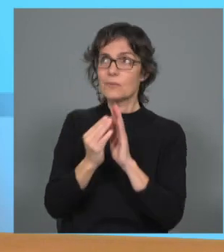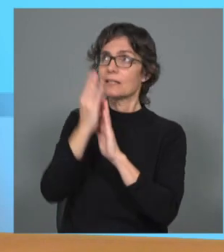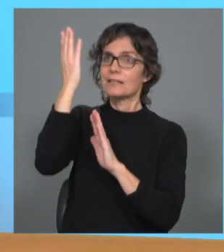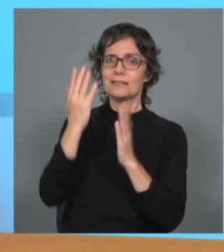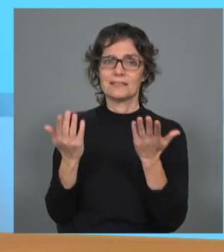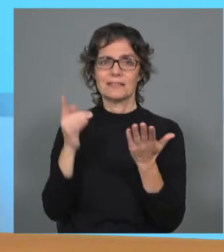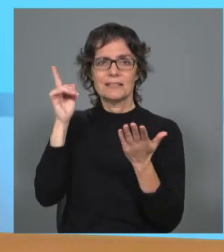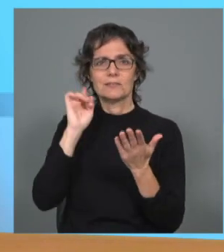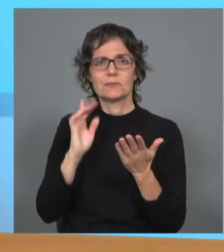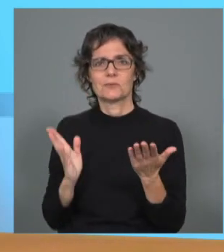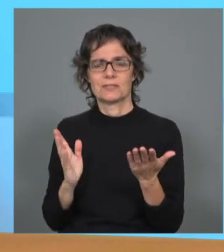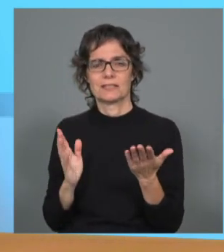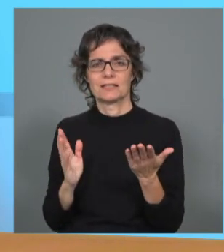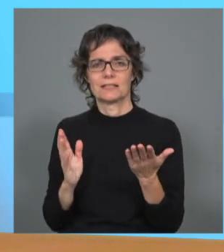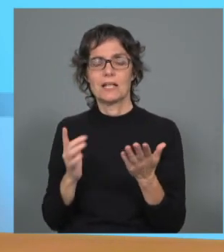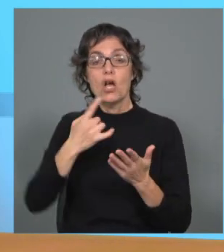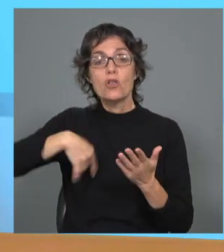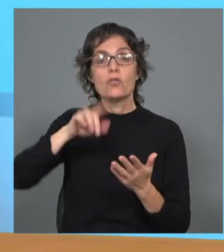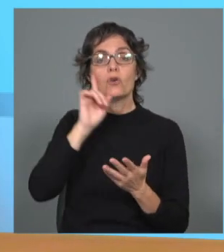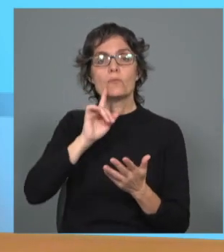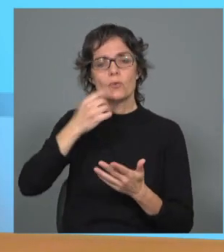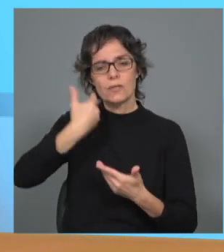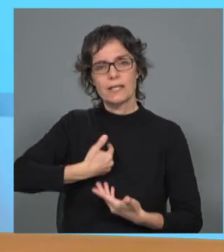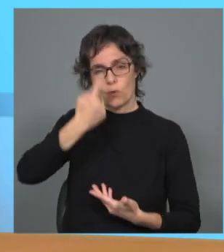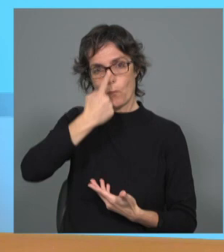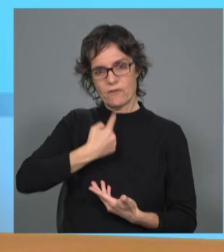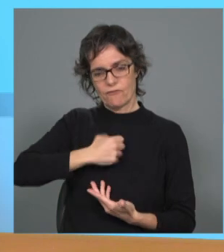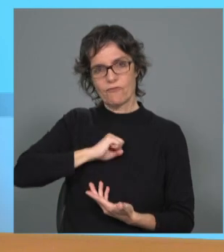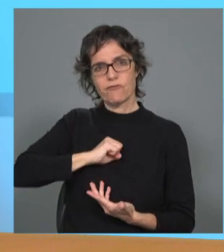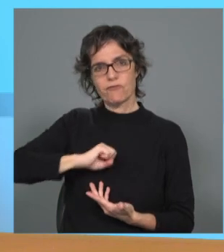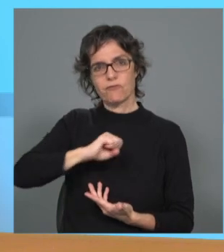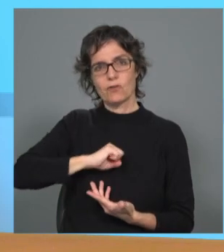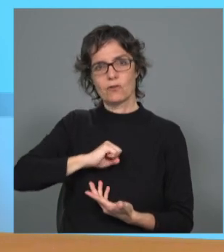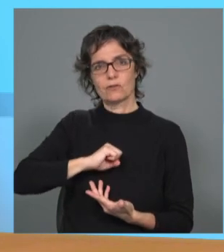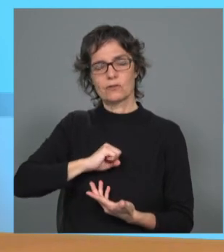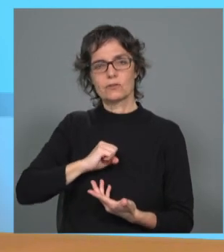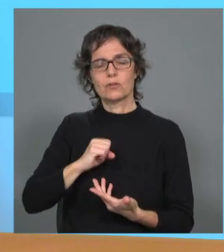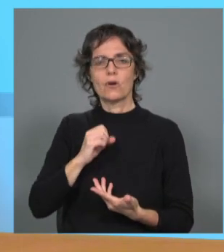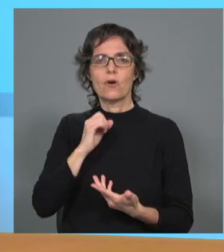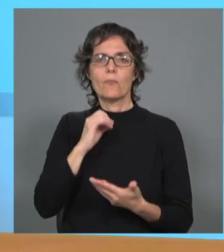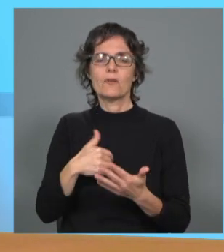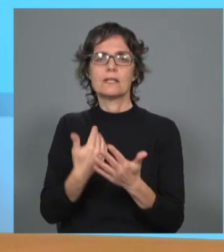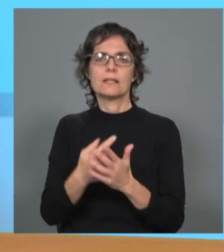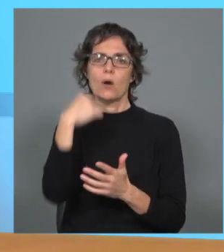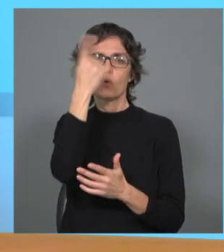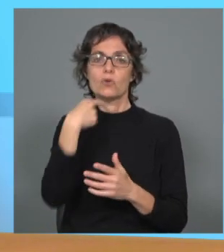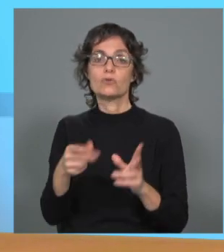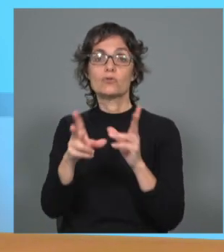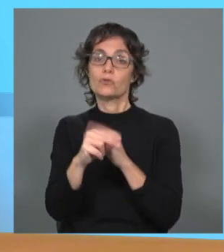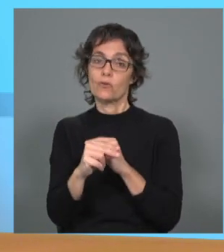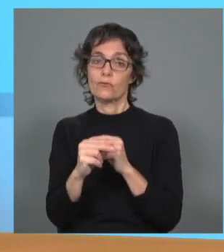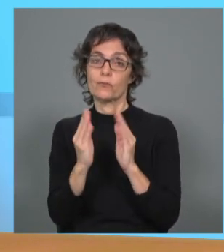no feminino, que são diferentes claramente do homem, podem trazer um novo rosto, o rosto